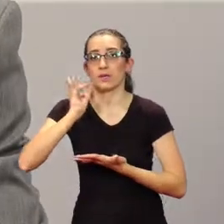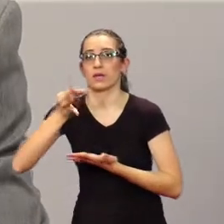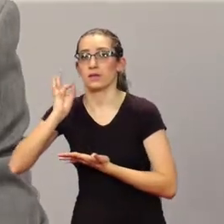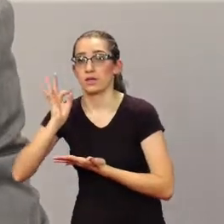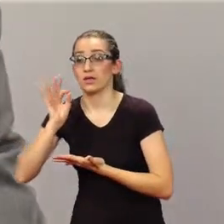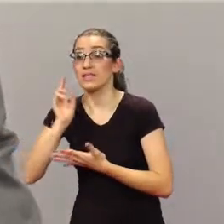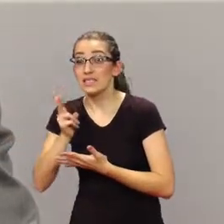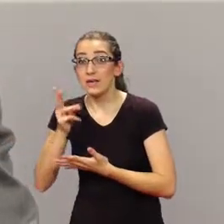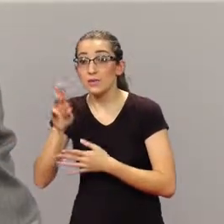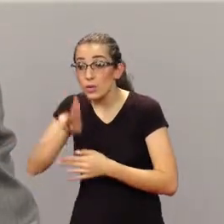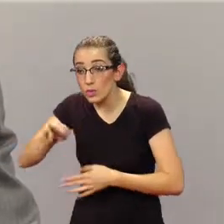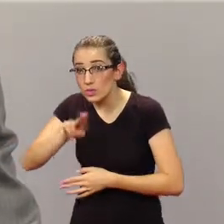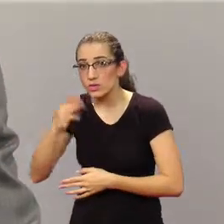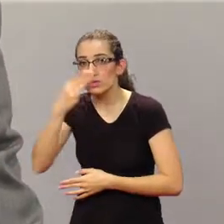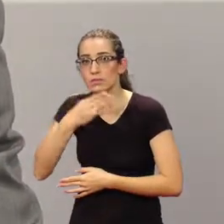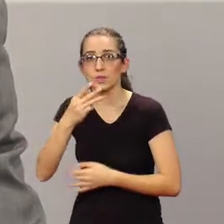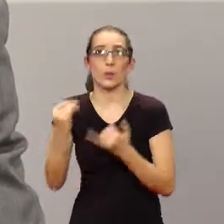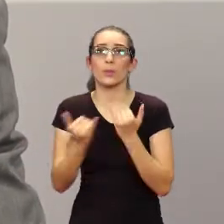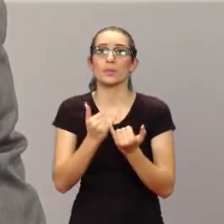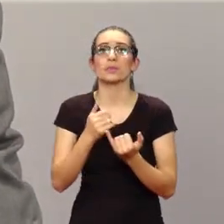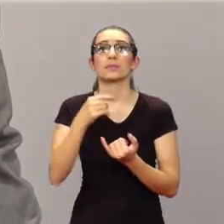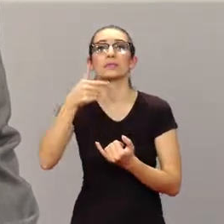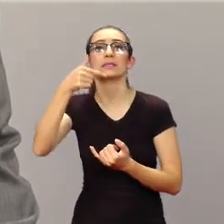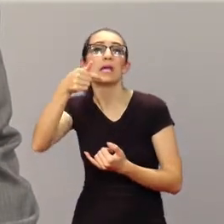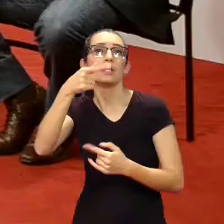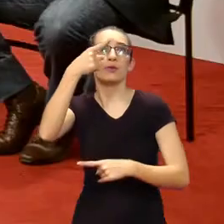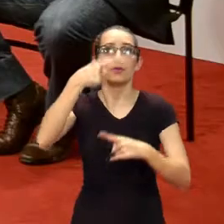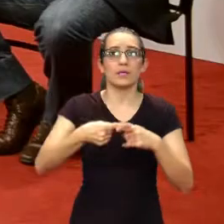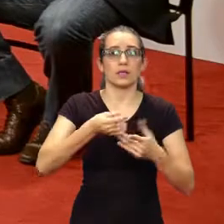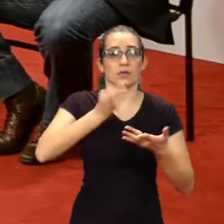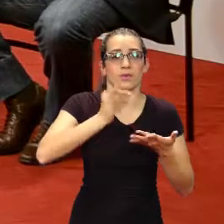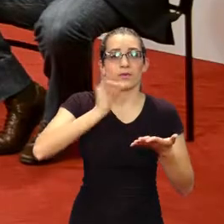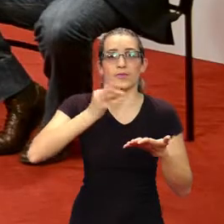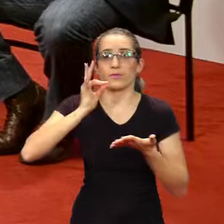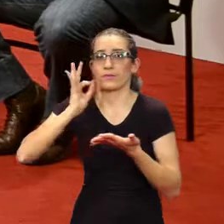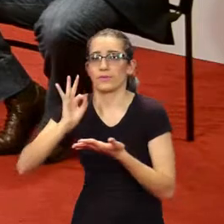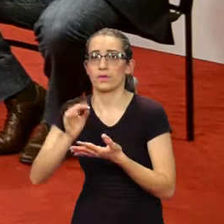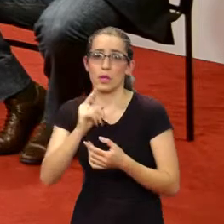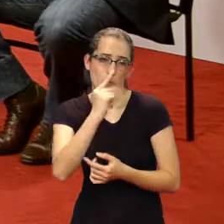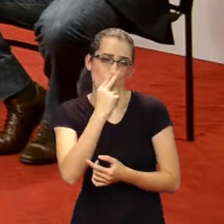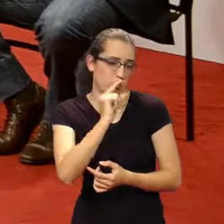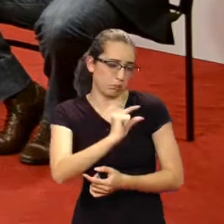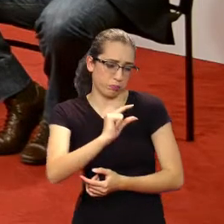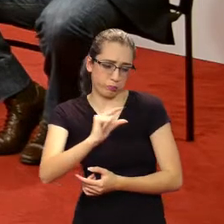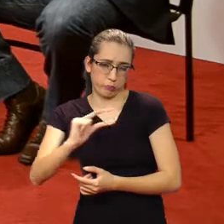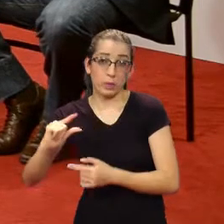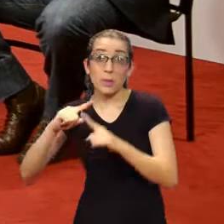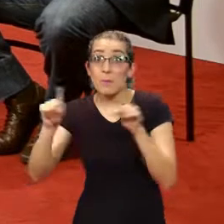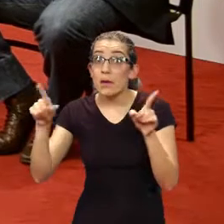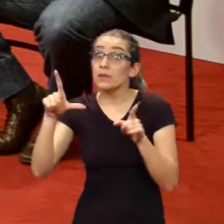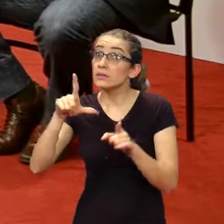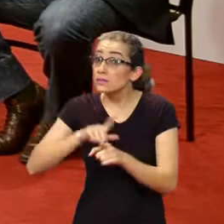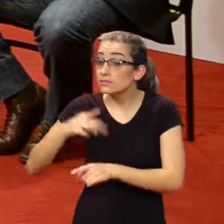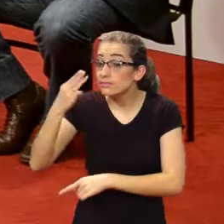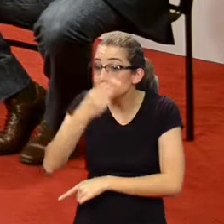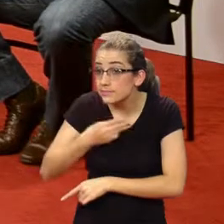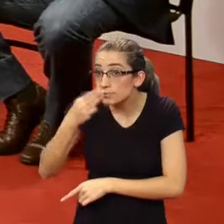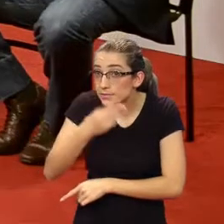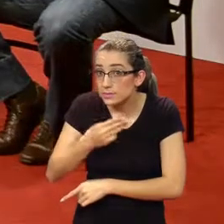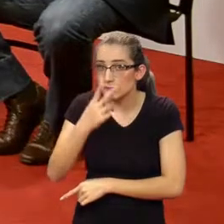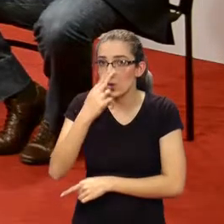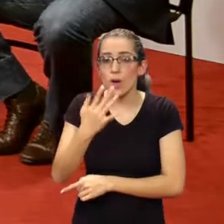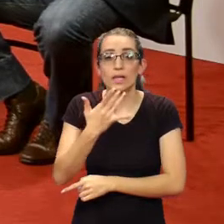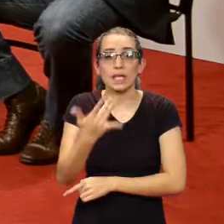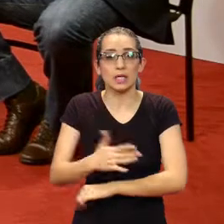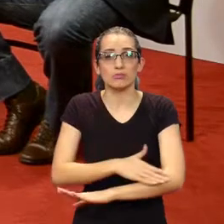açúcar. Então, ele toma 5, 6, 7 vezes café, pequenas doses de café açucarada durante